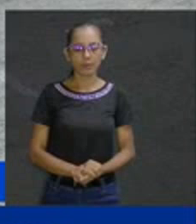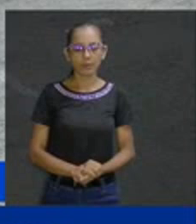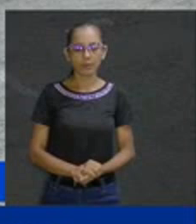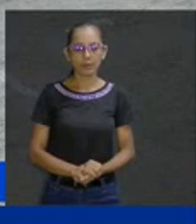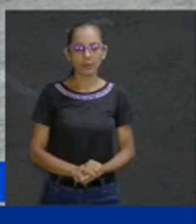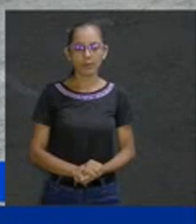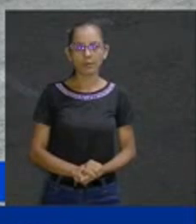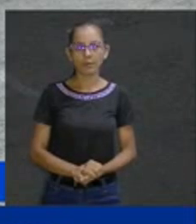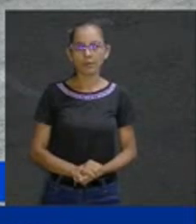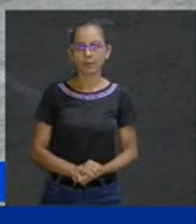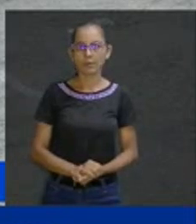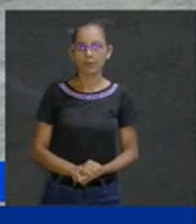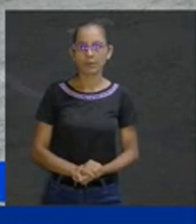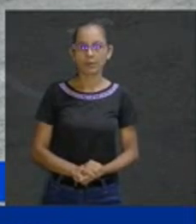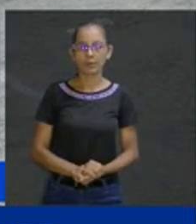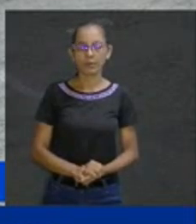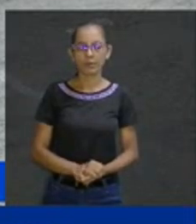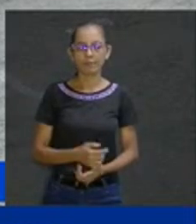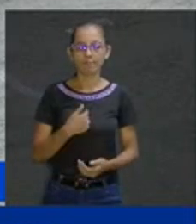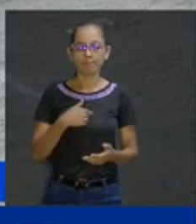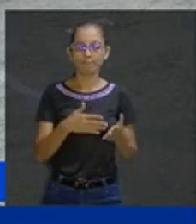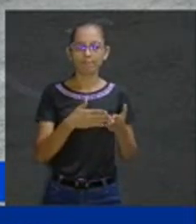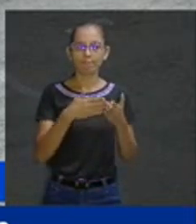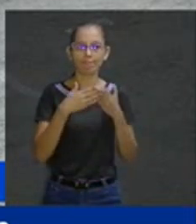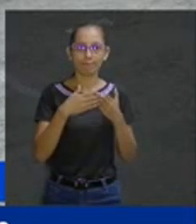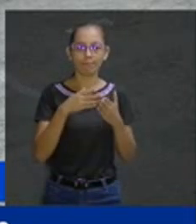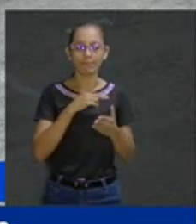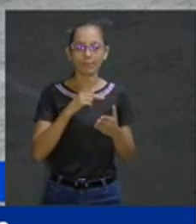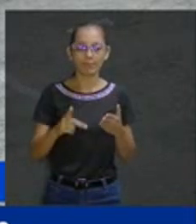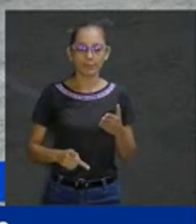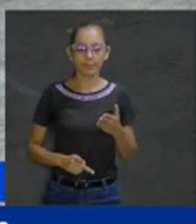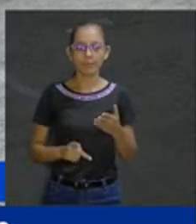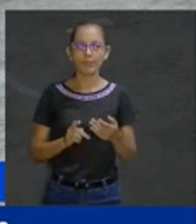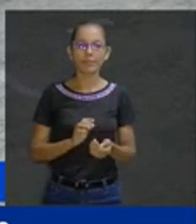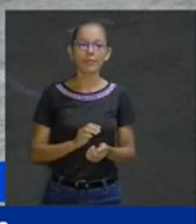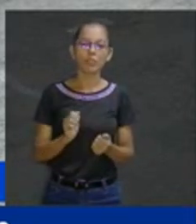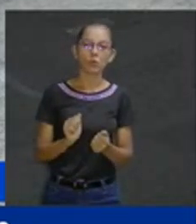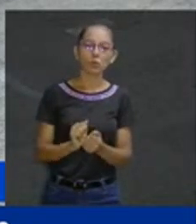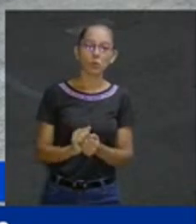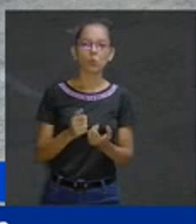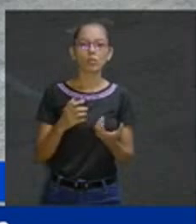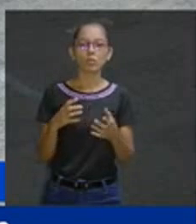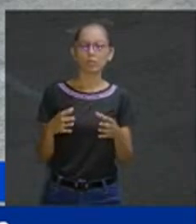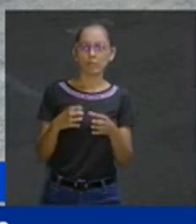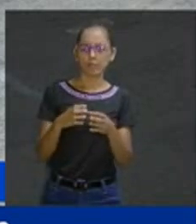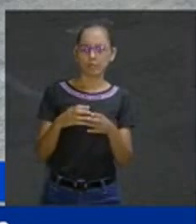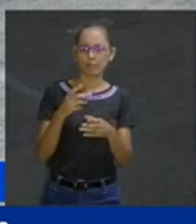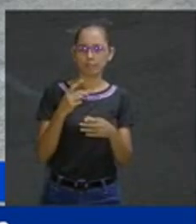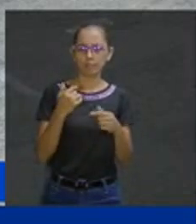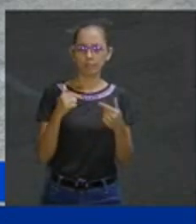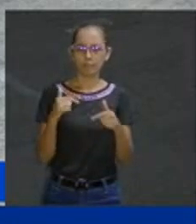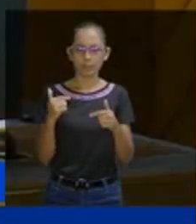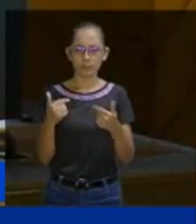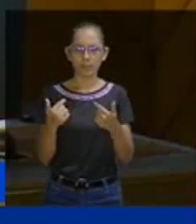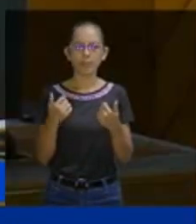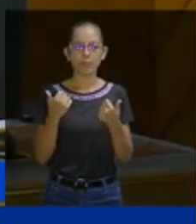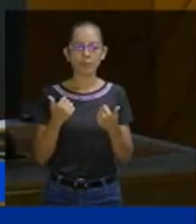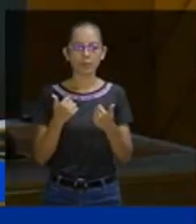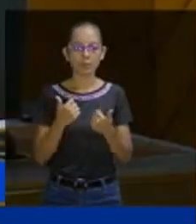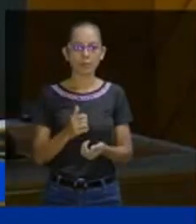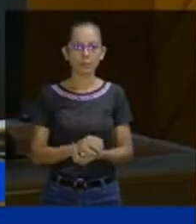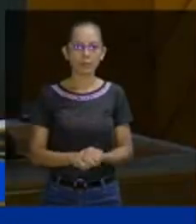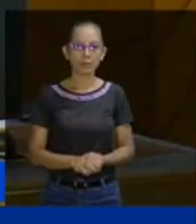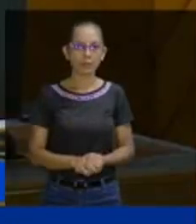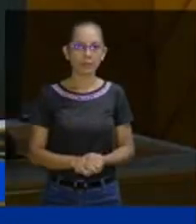Eu peço à presidência que faça, juntamente com a sua equipe, mas que faça o estudo e a apresentação a este